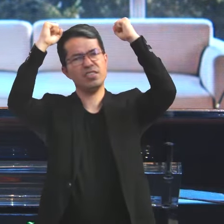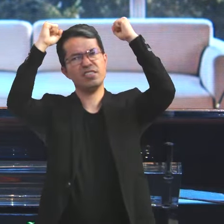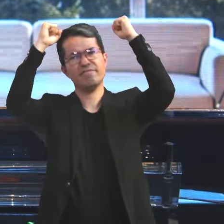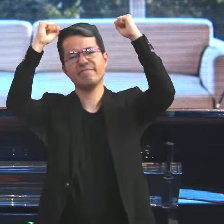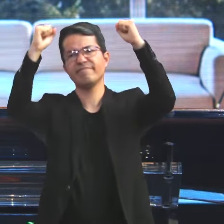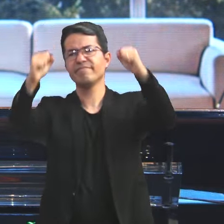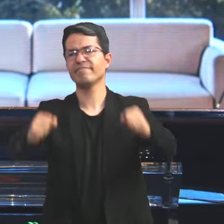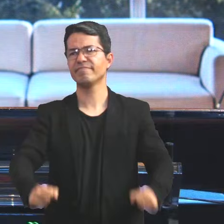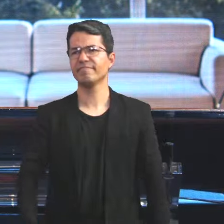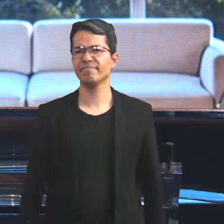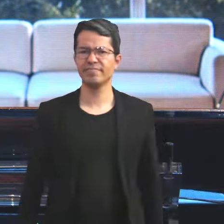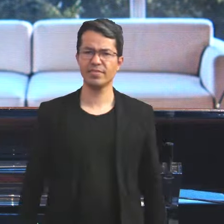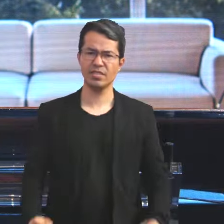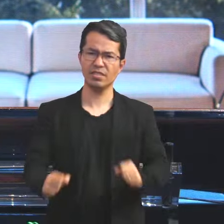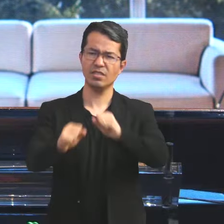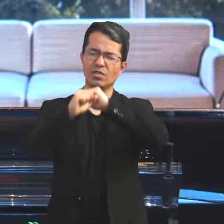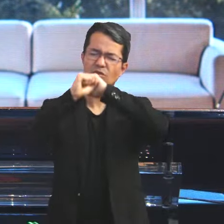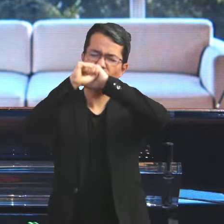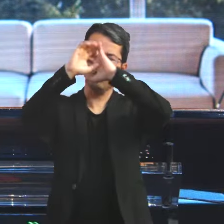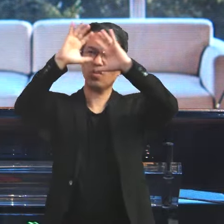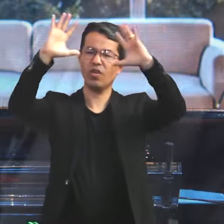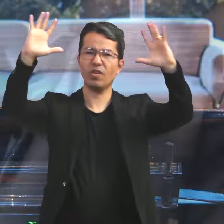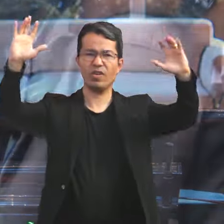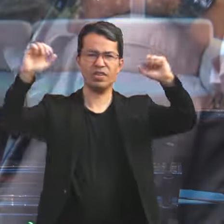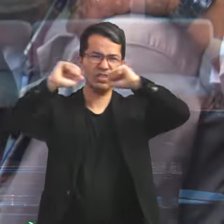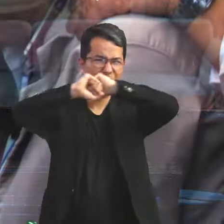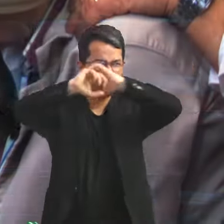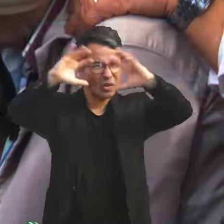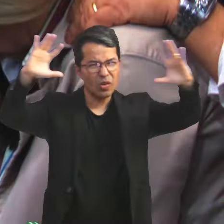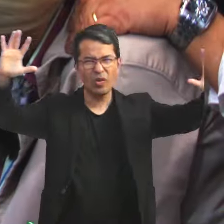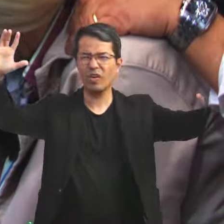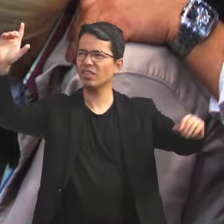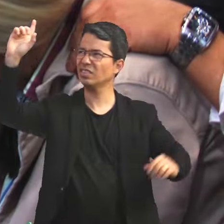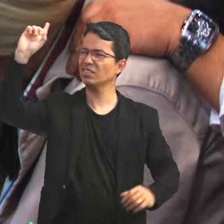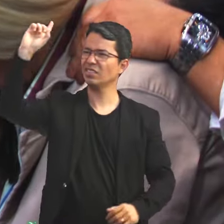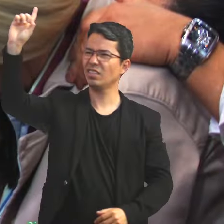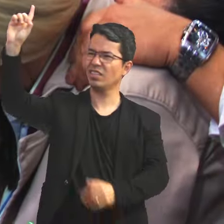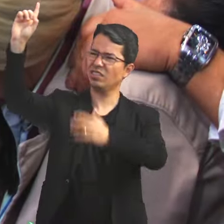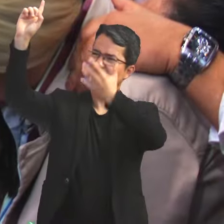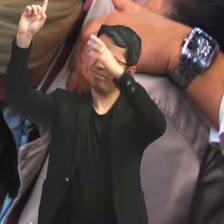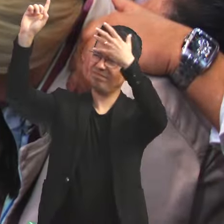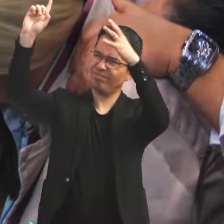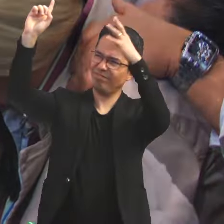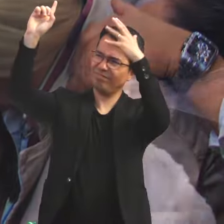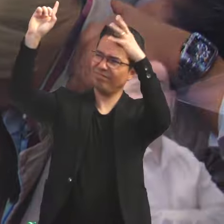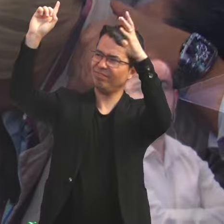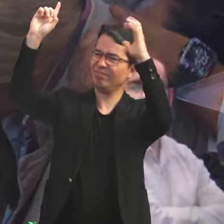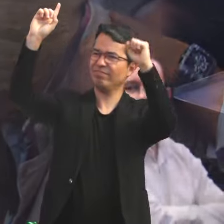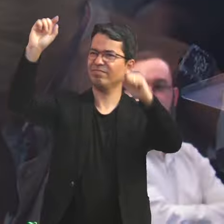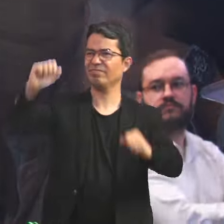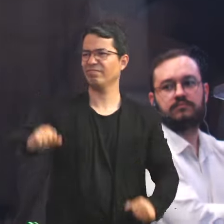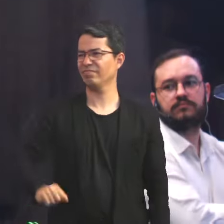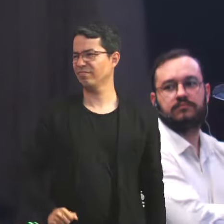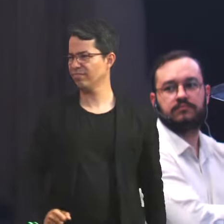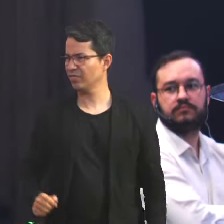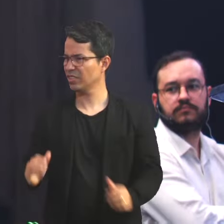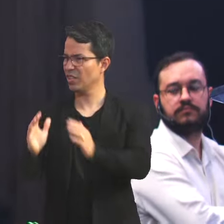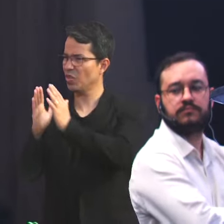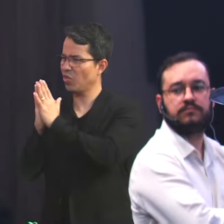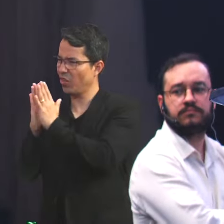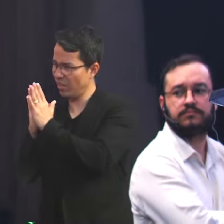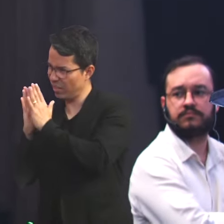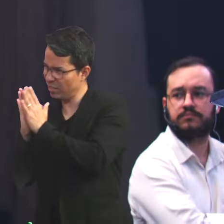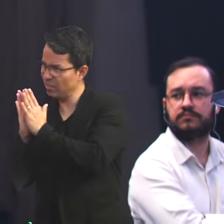aleluia glória a Deus glória a Deus glória a Deus quero orar Aqui as pessoas estão